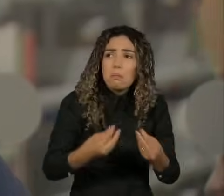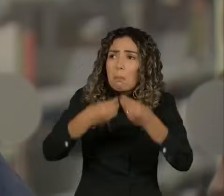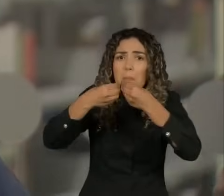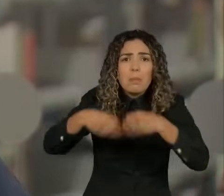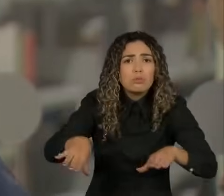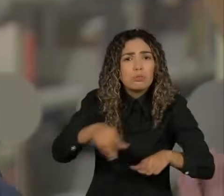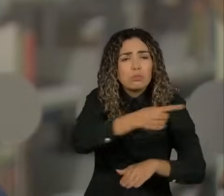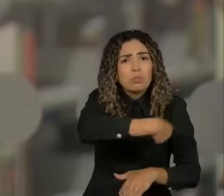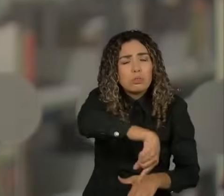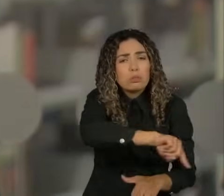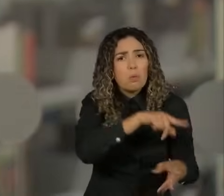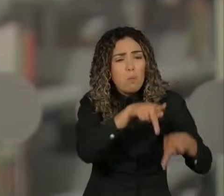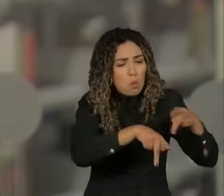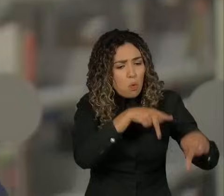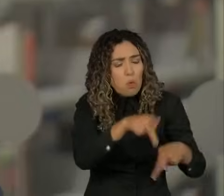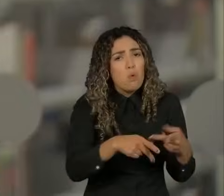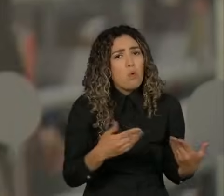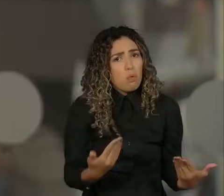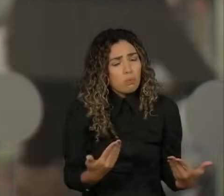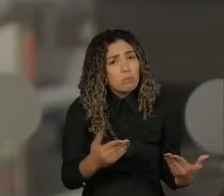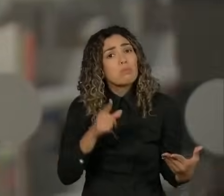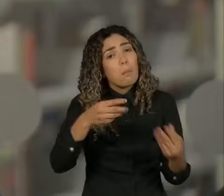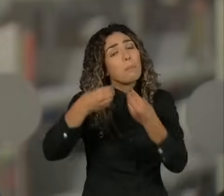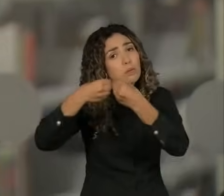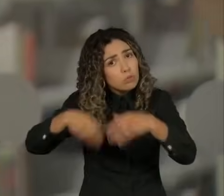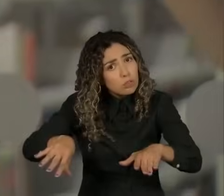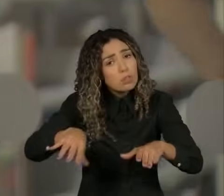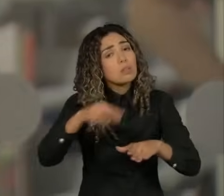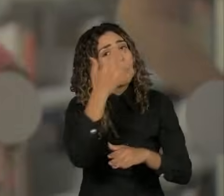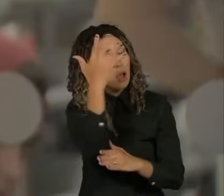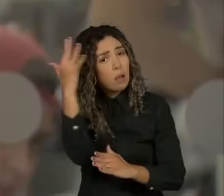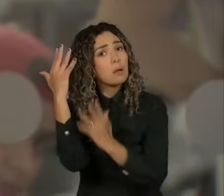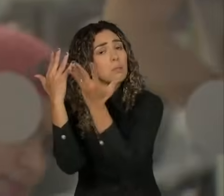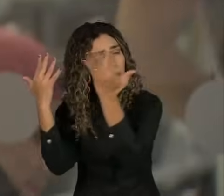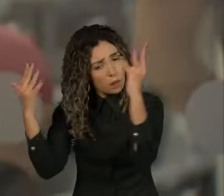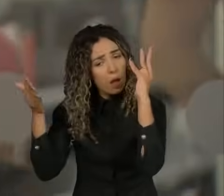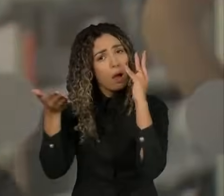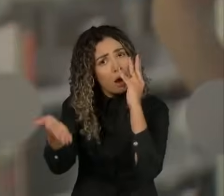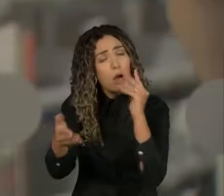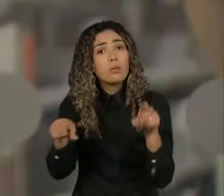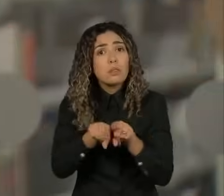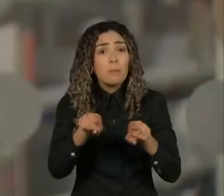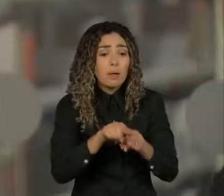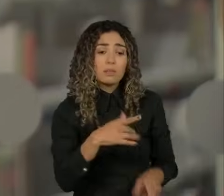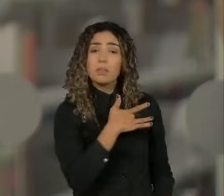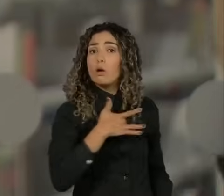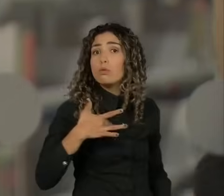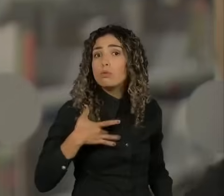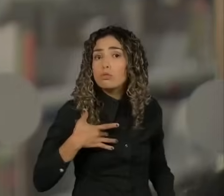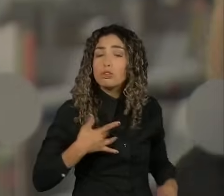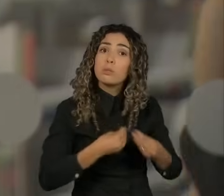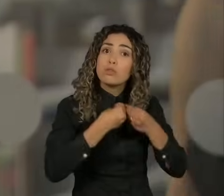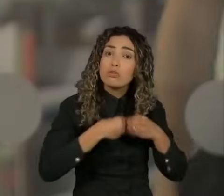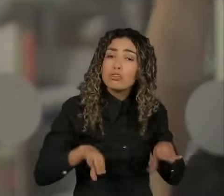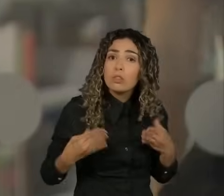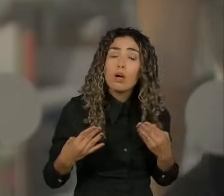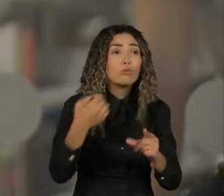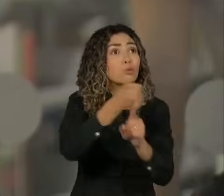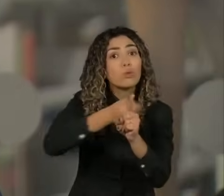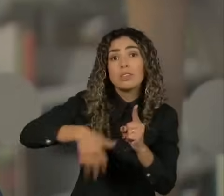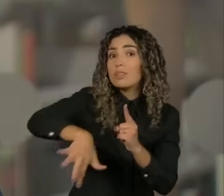trazer não só o impacto ambiental, né, mas também o impacto na nossa saúde, o impacto social,